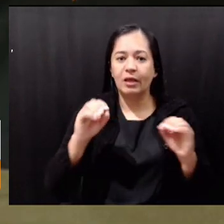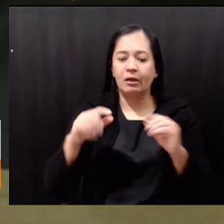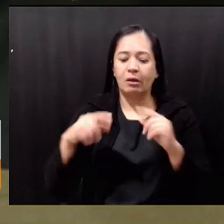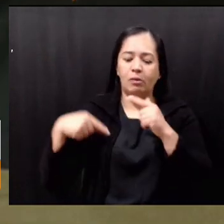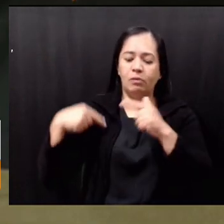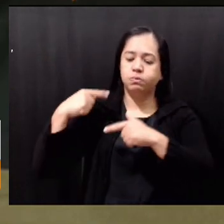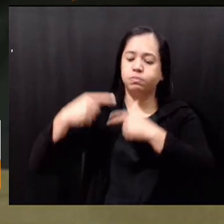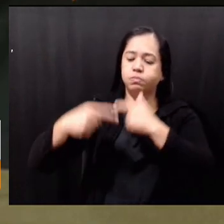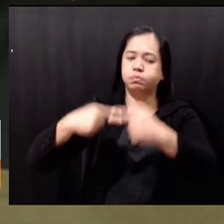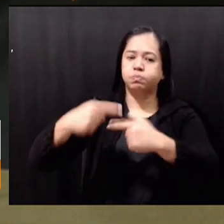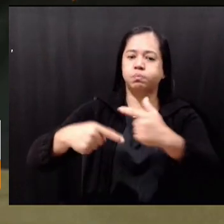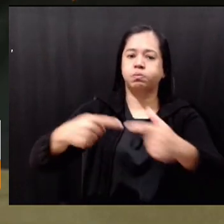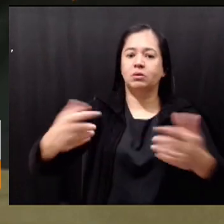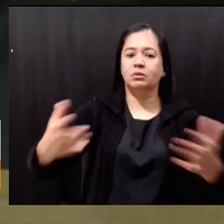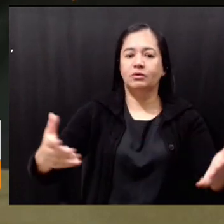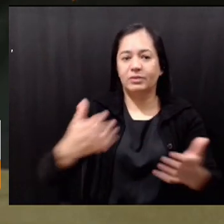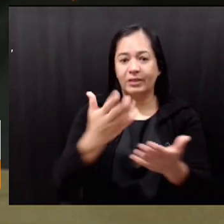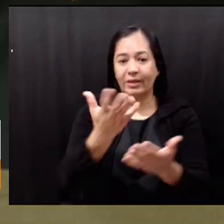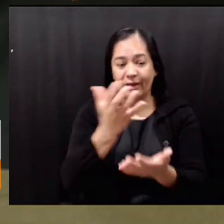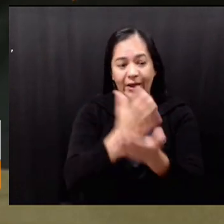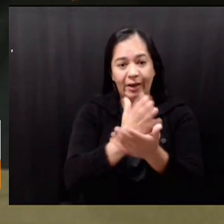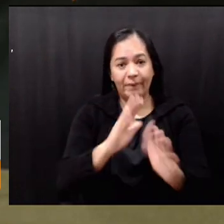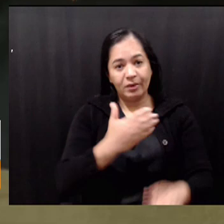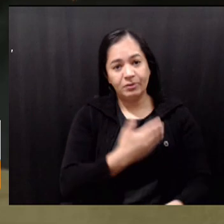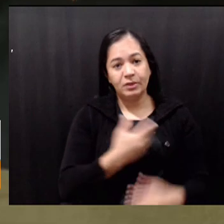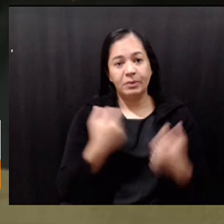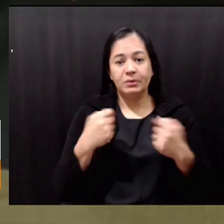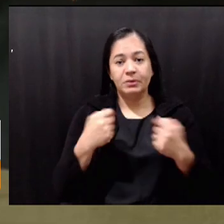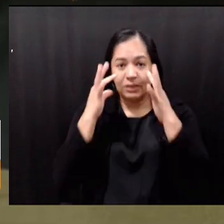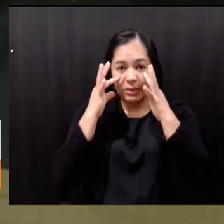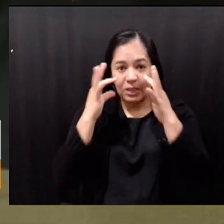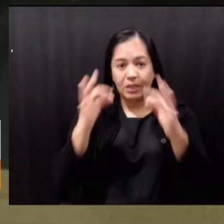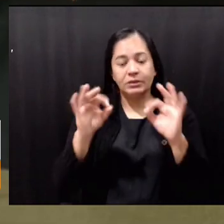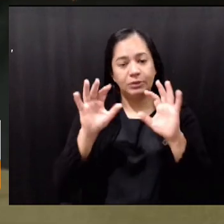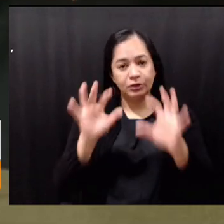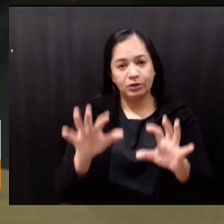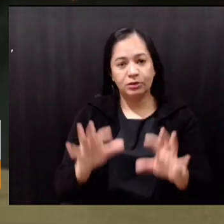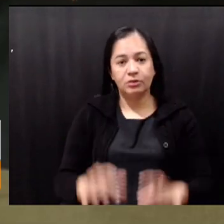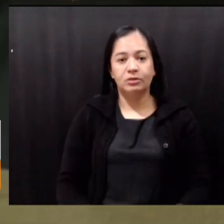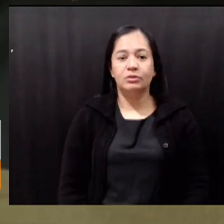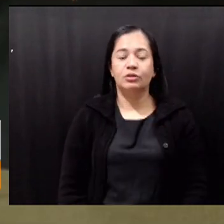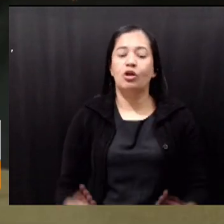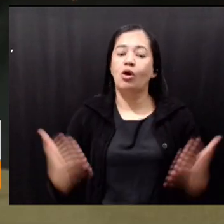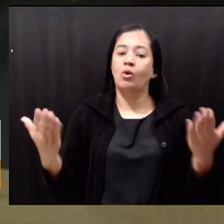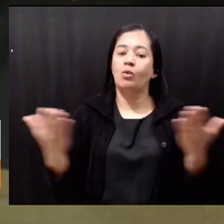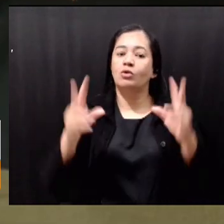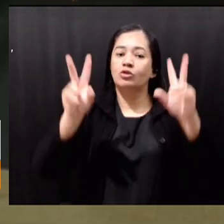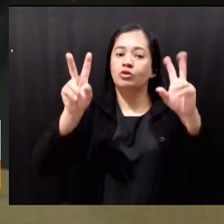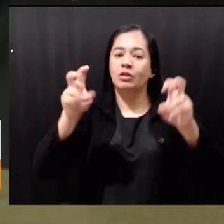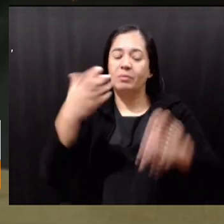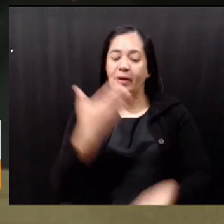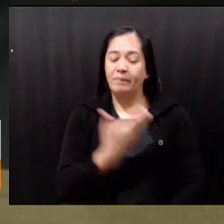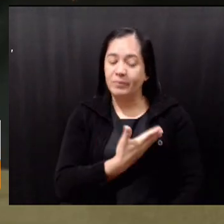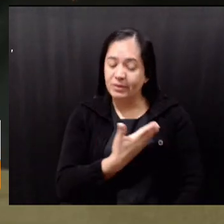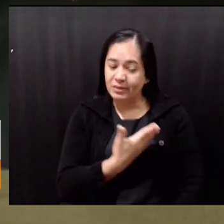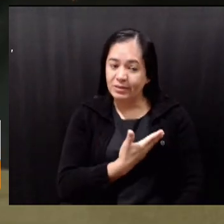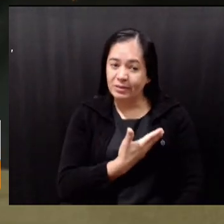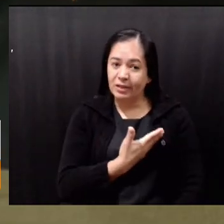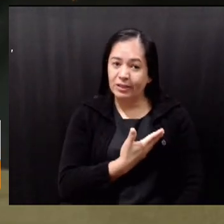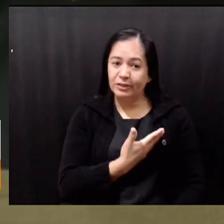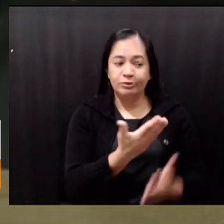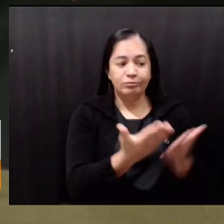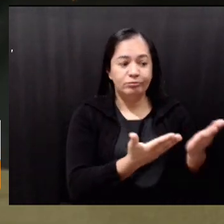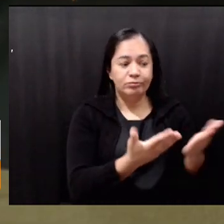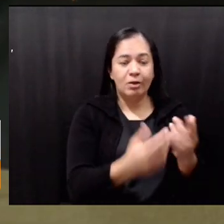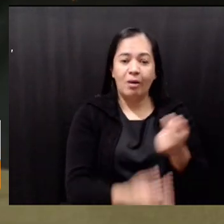gente precisa ficar muito atento com isso. Aqui nós estamos falando sobre amizades de baixa manutenção, né? É a amizade da nova